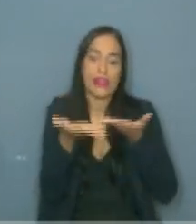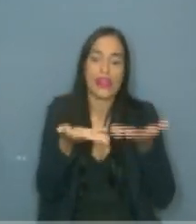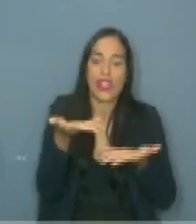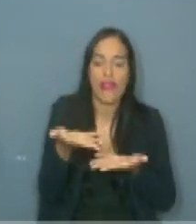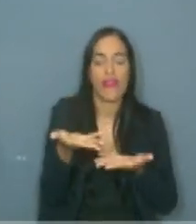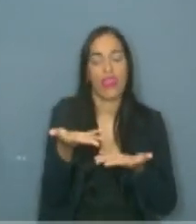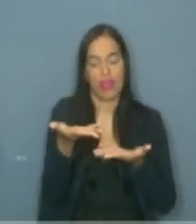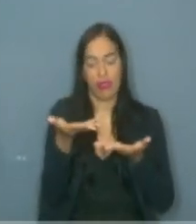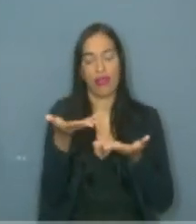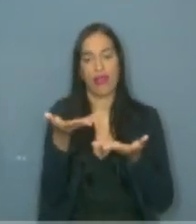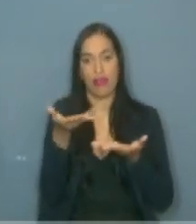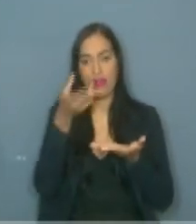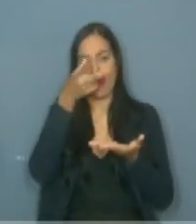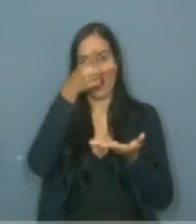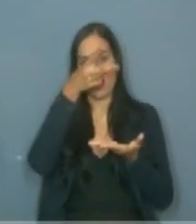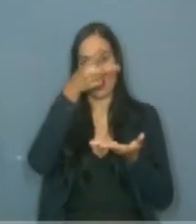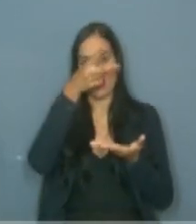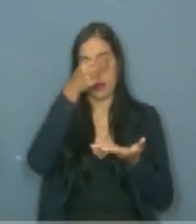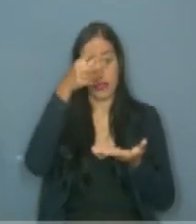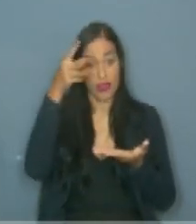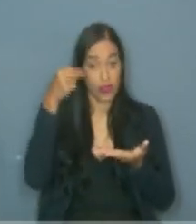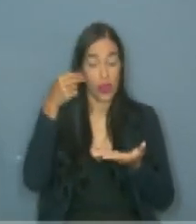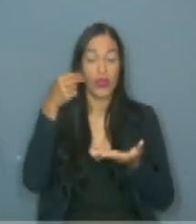cultura que ainda demanda muita